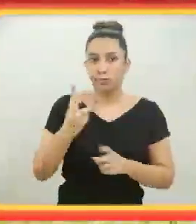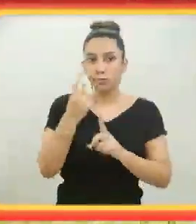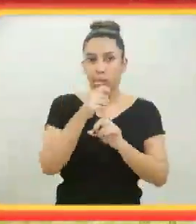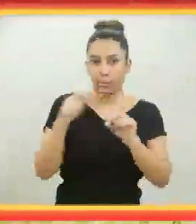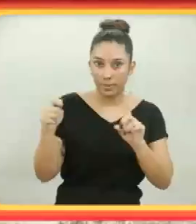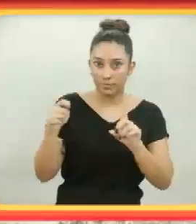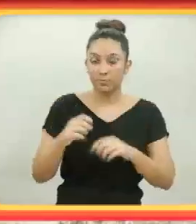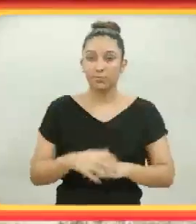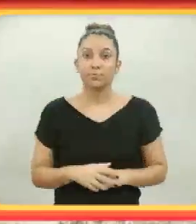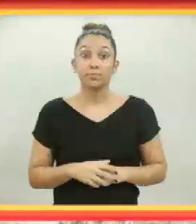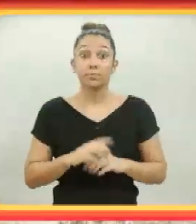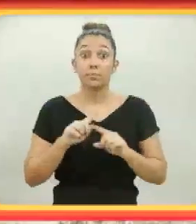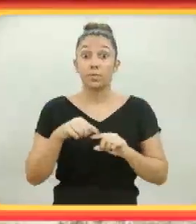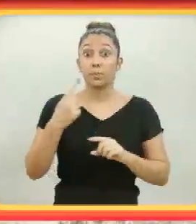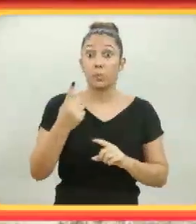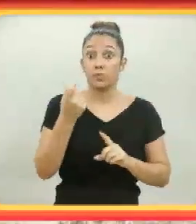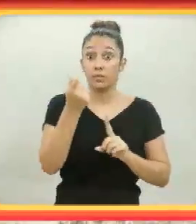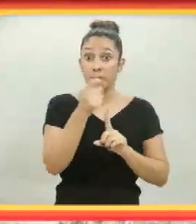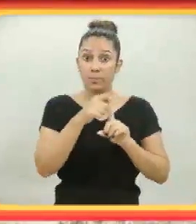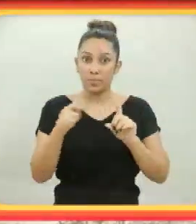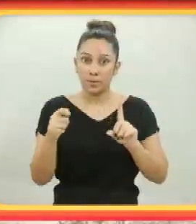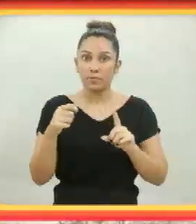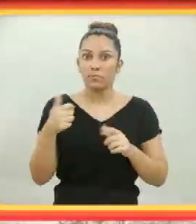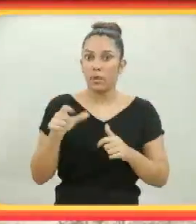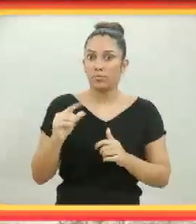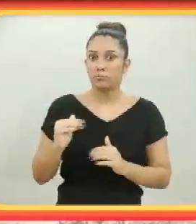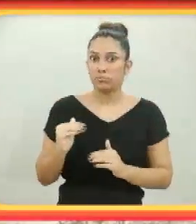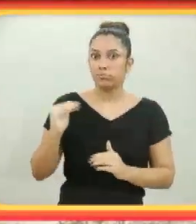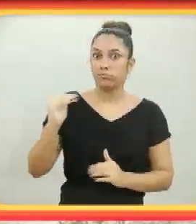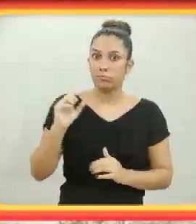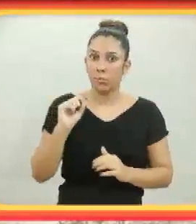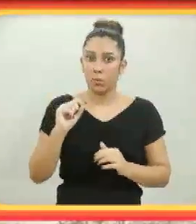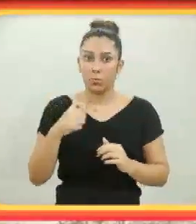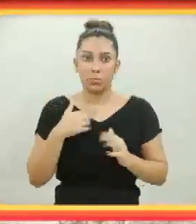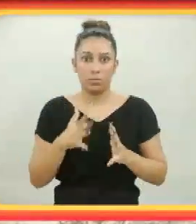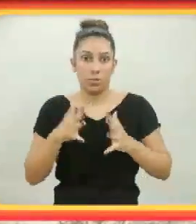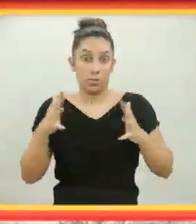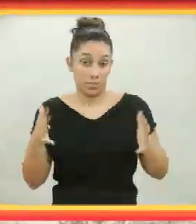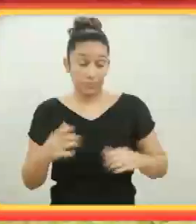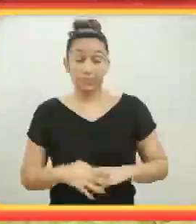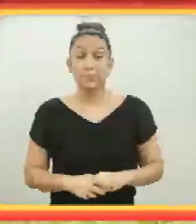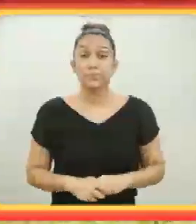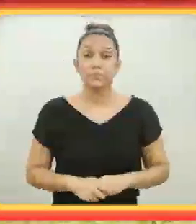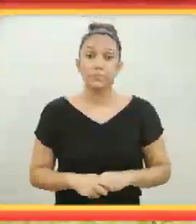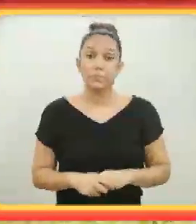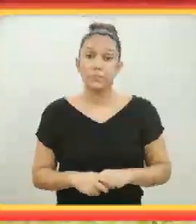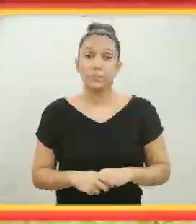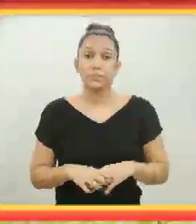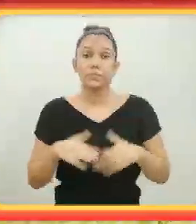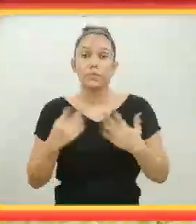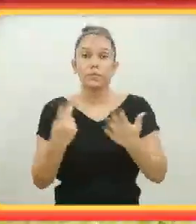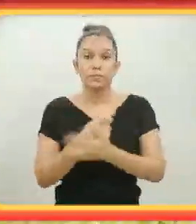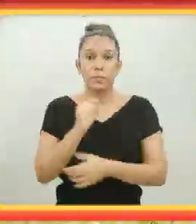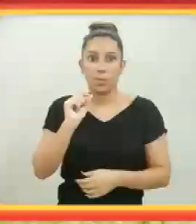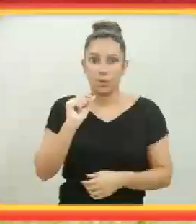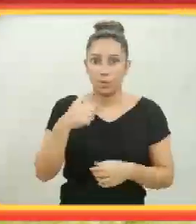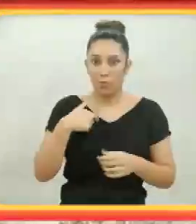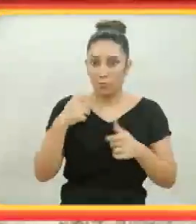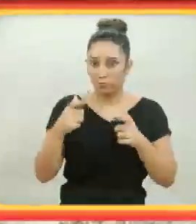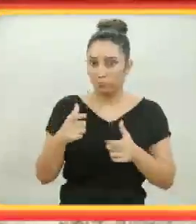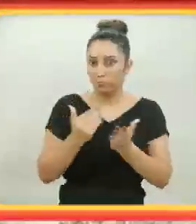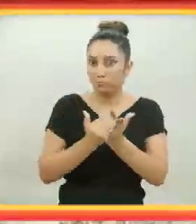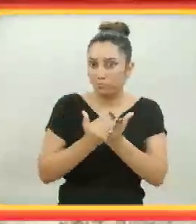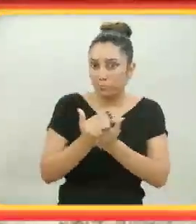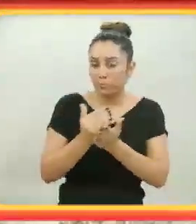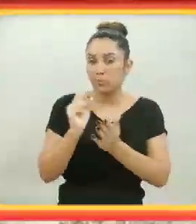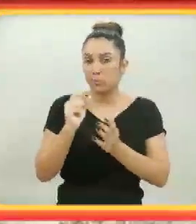uma filha. No início da gestação, eu tive um princípio de aborto com 3 meses. Após os 6 meses, ela estava um